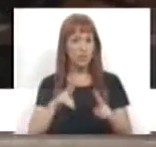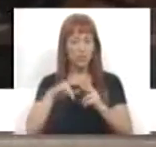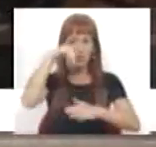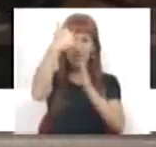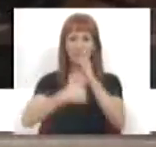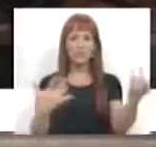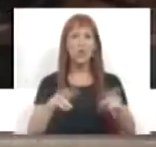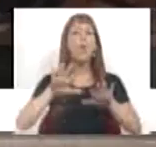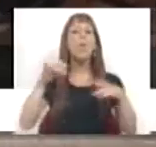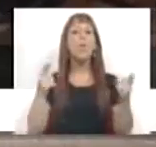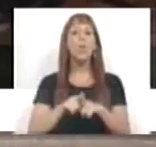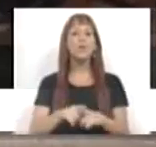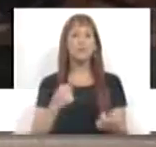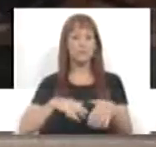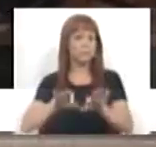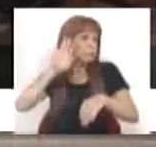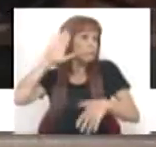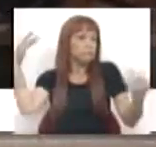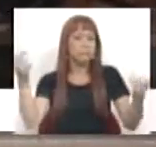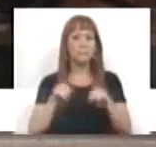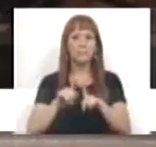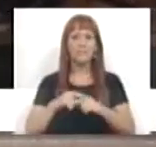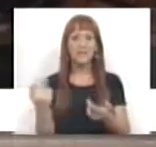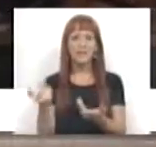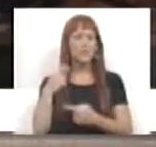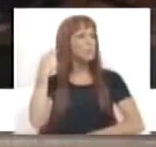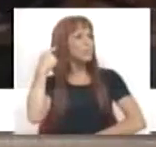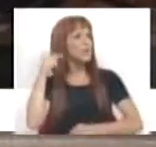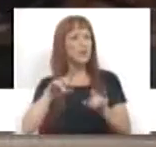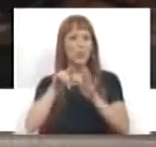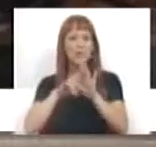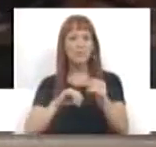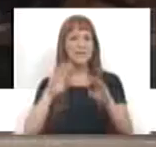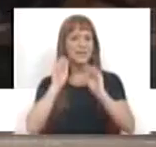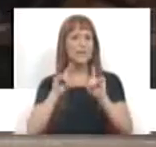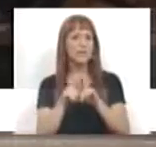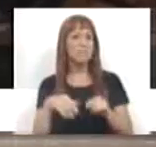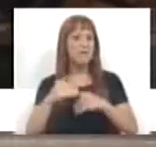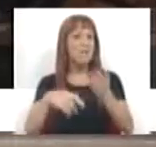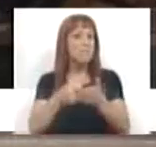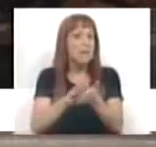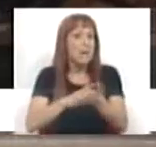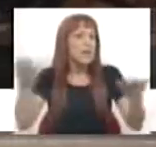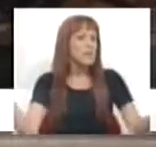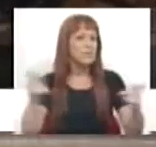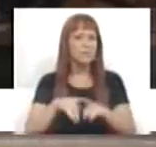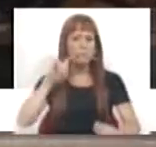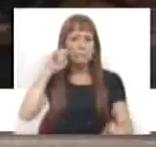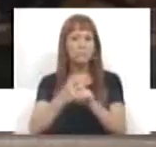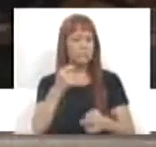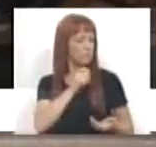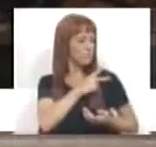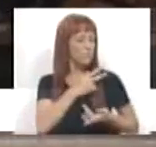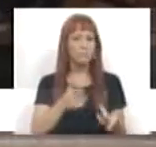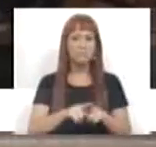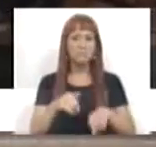com a Constituição quando, sabe-se lá como, nos chegou ao ouvido o princípio do ensino tendencialmente gratuito, que a cobrança de